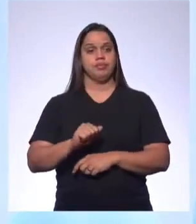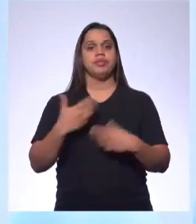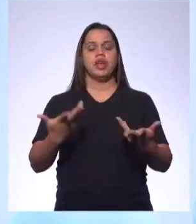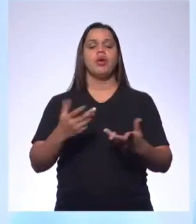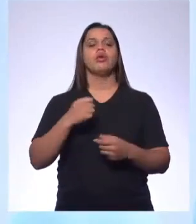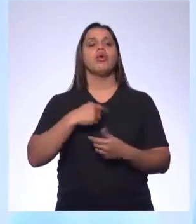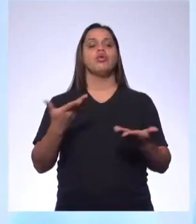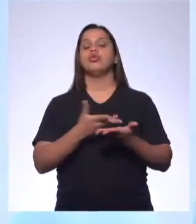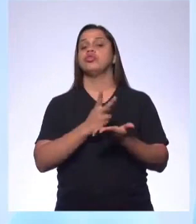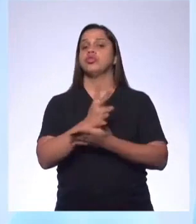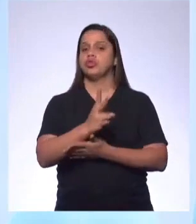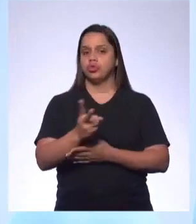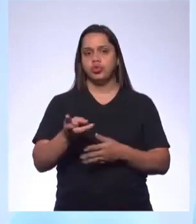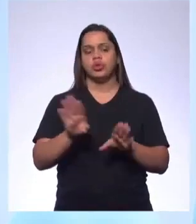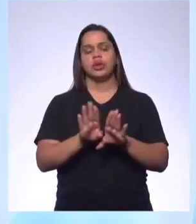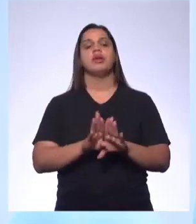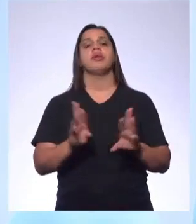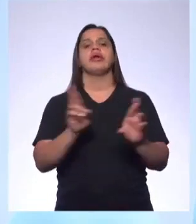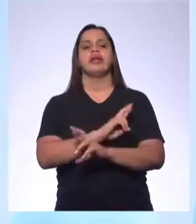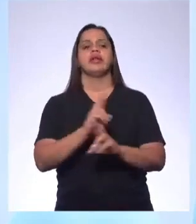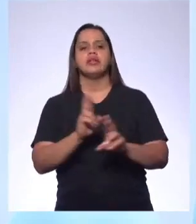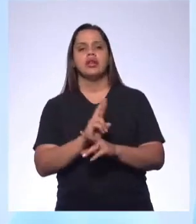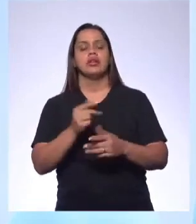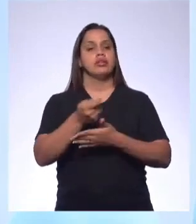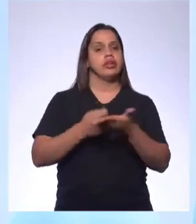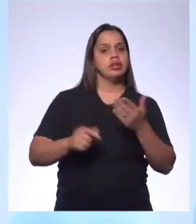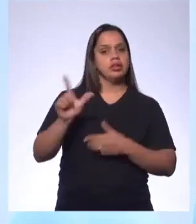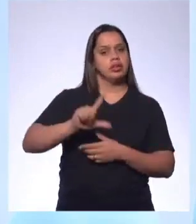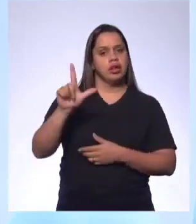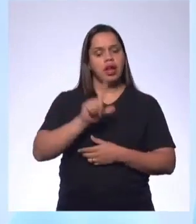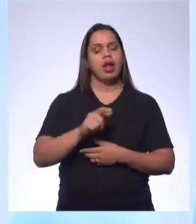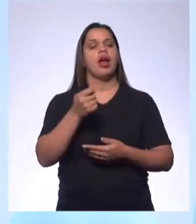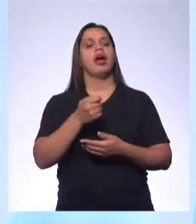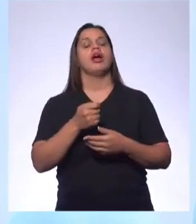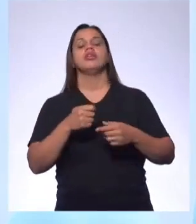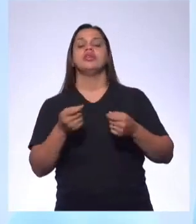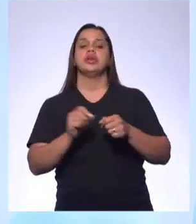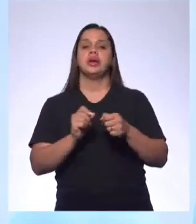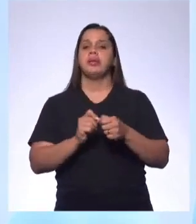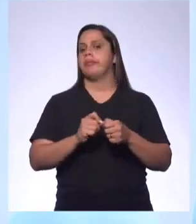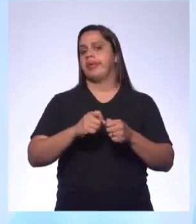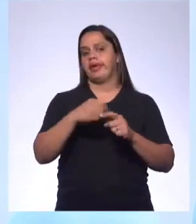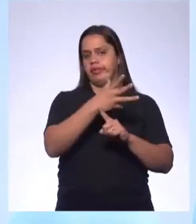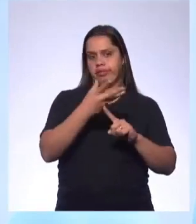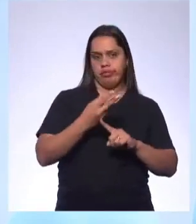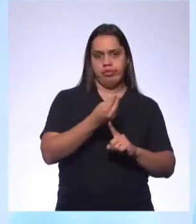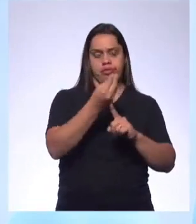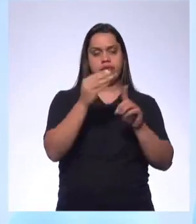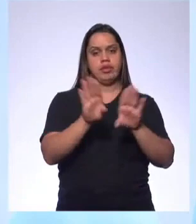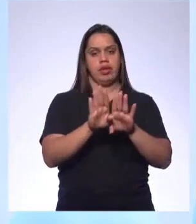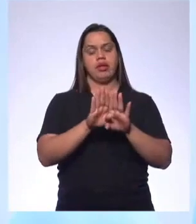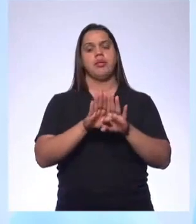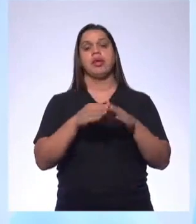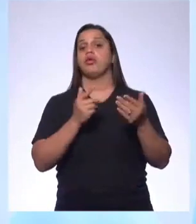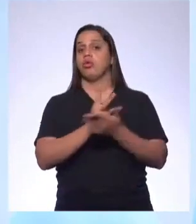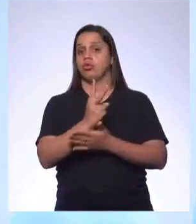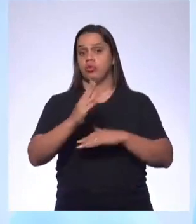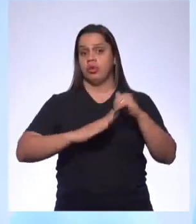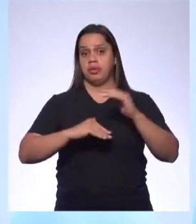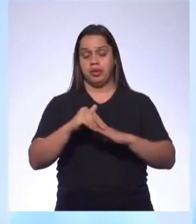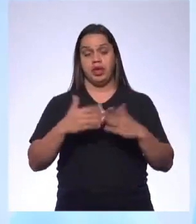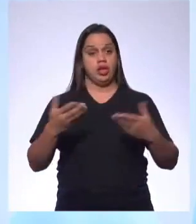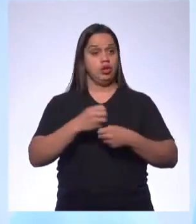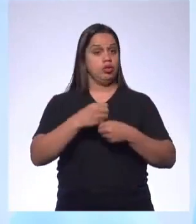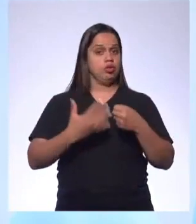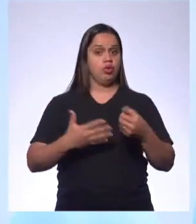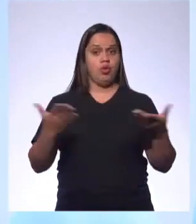sobre concepções artísticas, né, texto literário. A gente continua trabalhando essa habilidade. E os conteúdos de